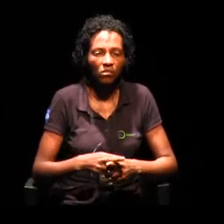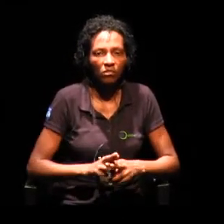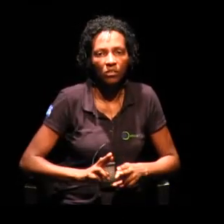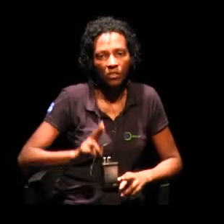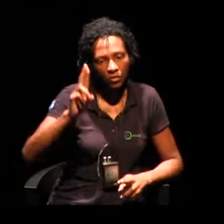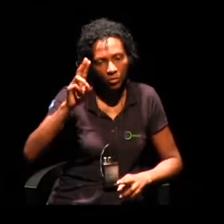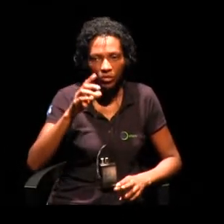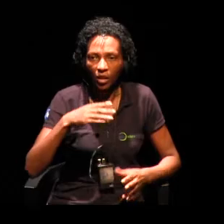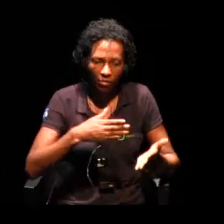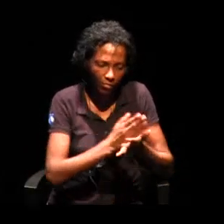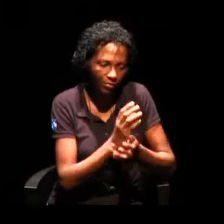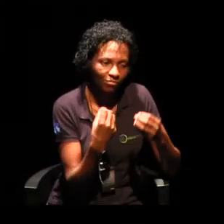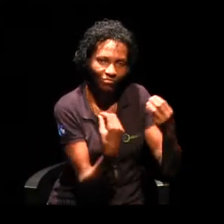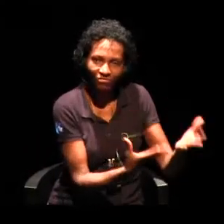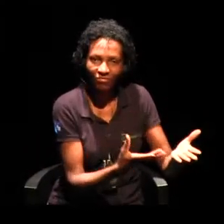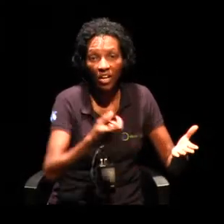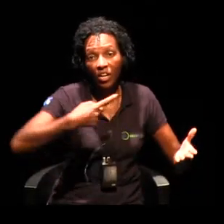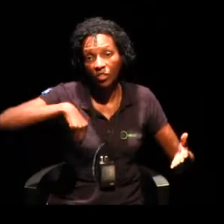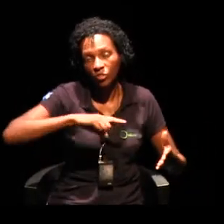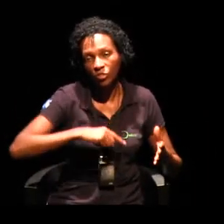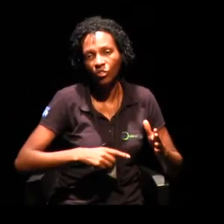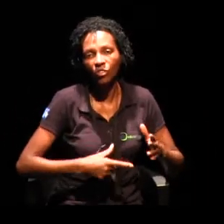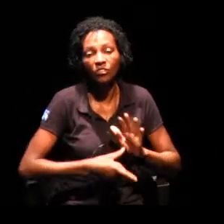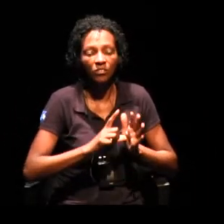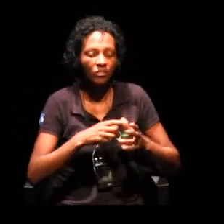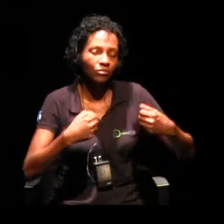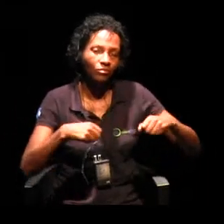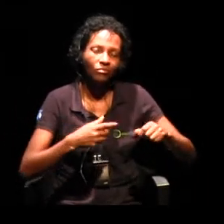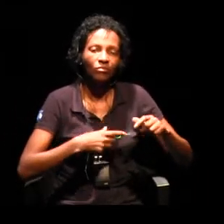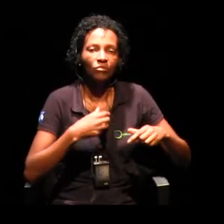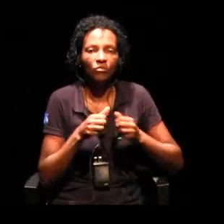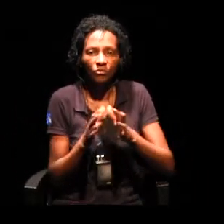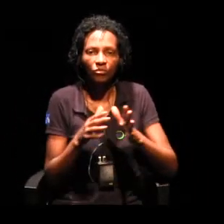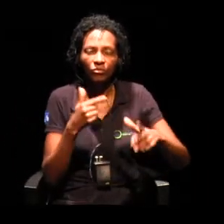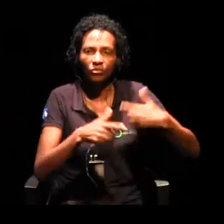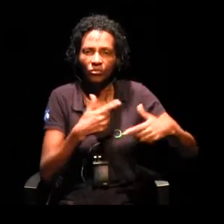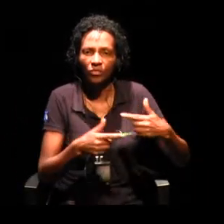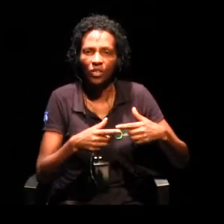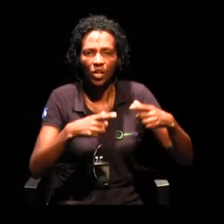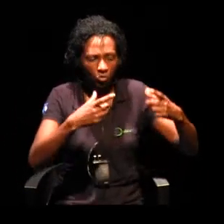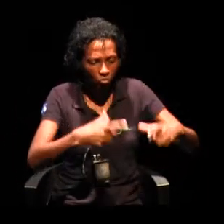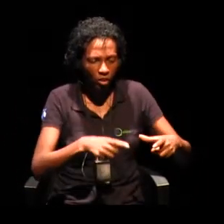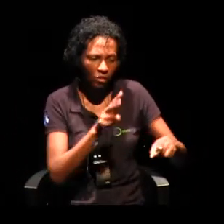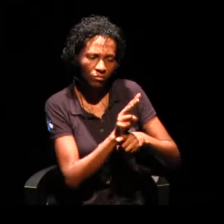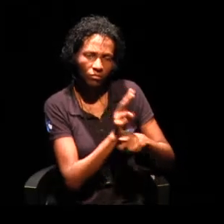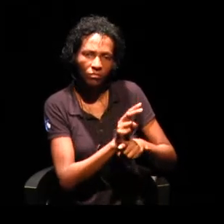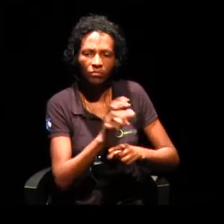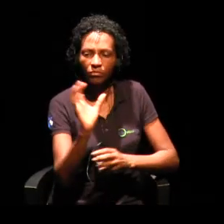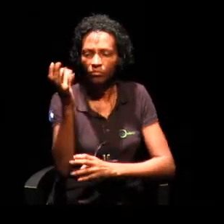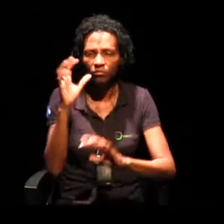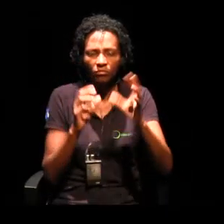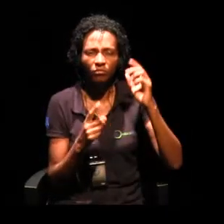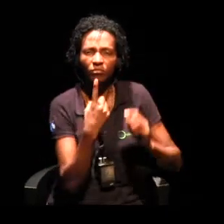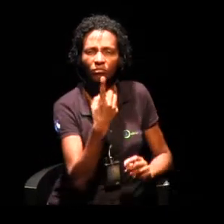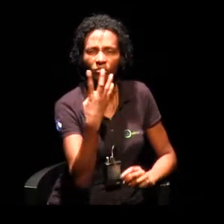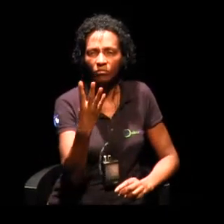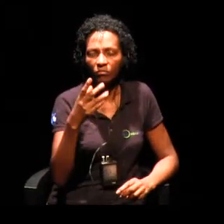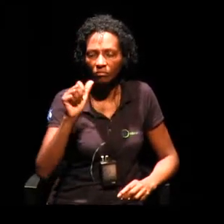permissões e autorizações para que pudéssemos começar a trabalhar, mesmo dentro do Departamento de Proteção